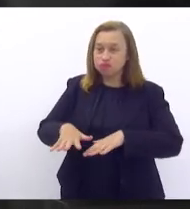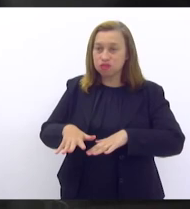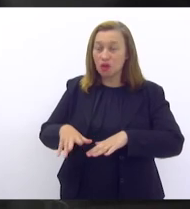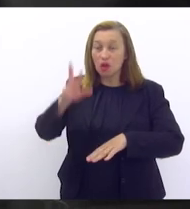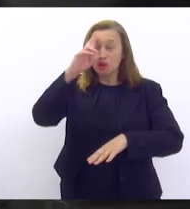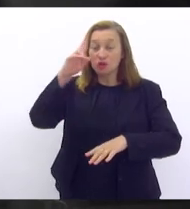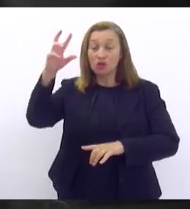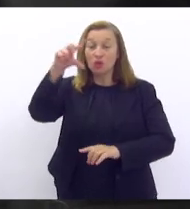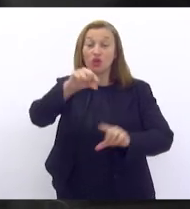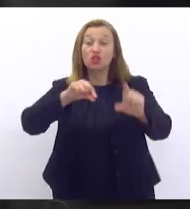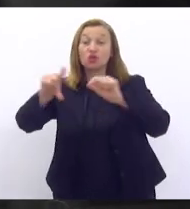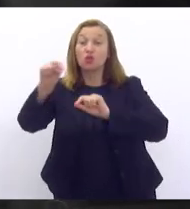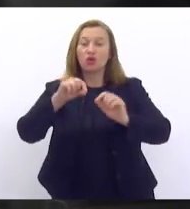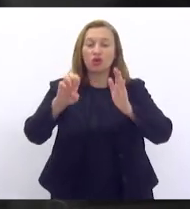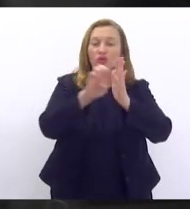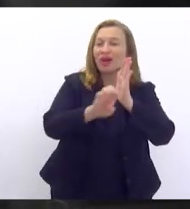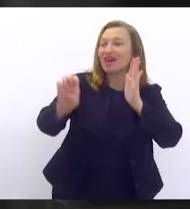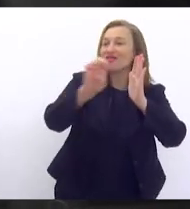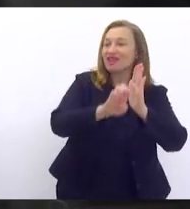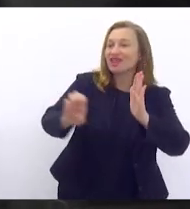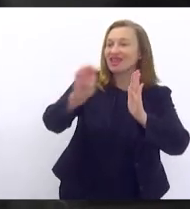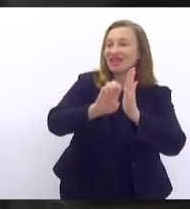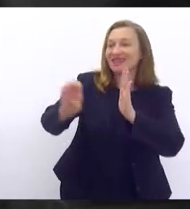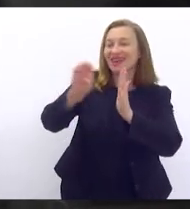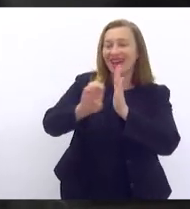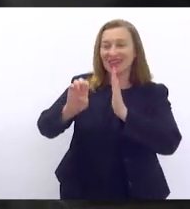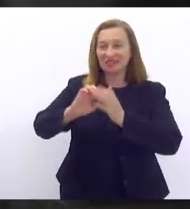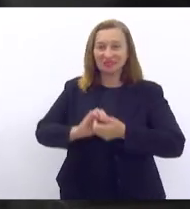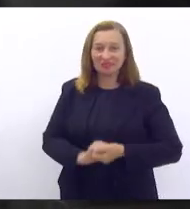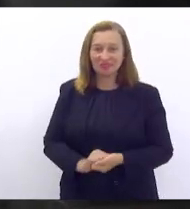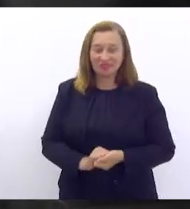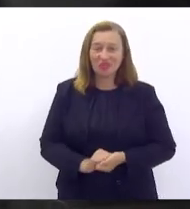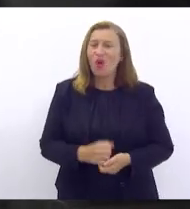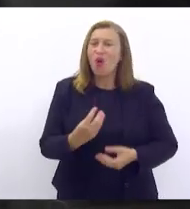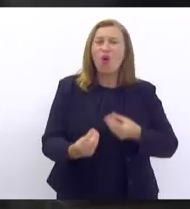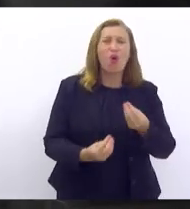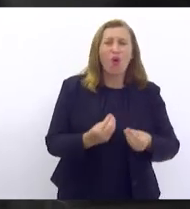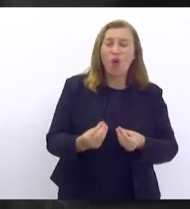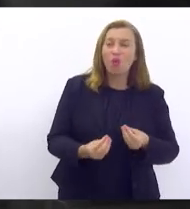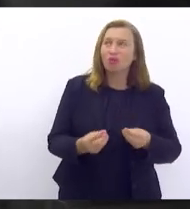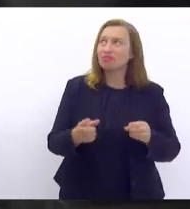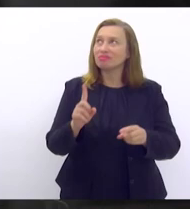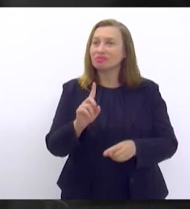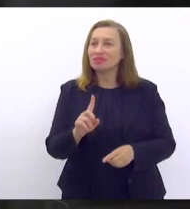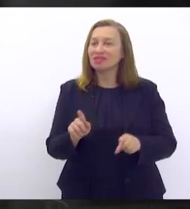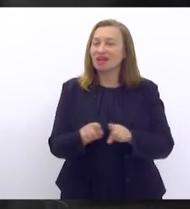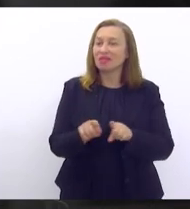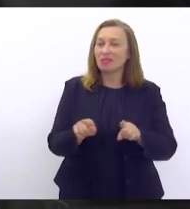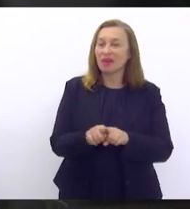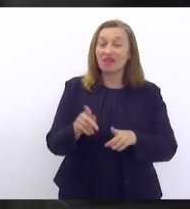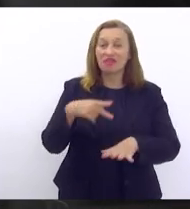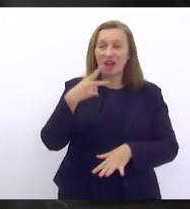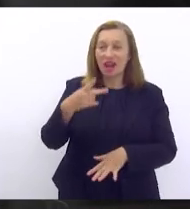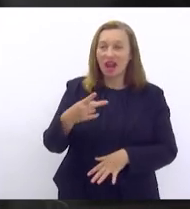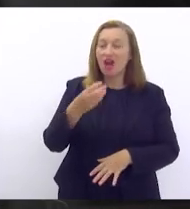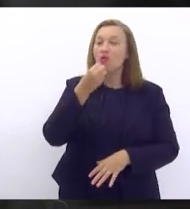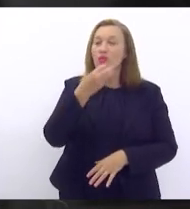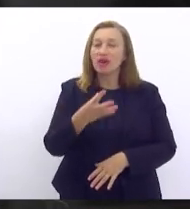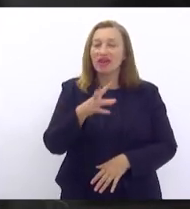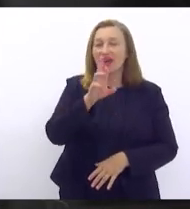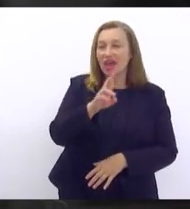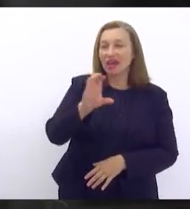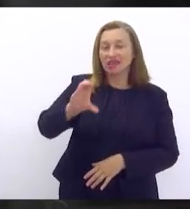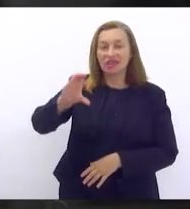para evangelizar essas terras fluminenses. Como não pontuar também o bem que a RCC tem feito